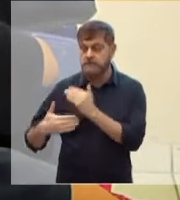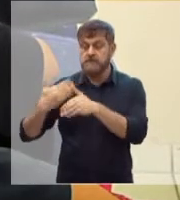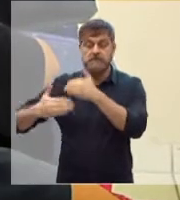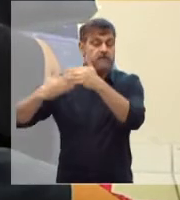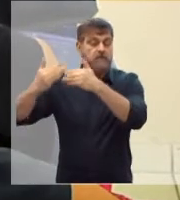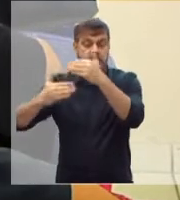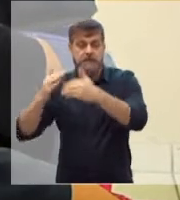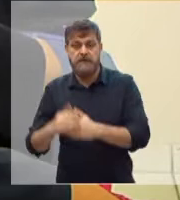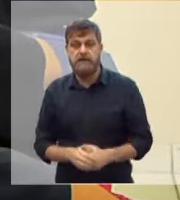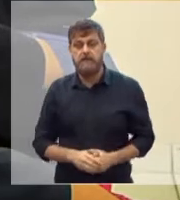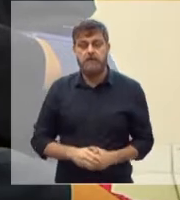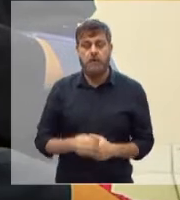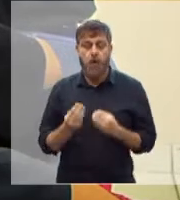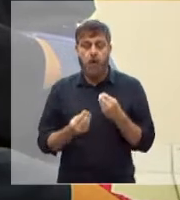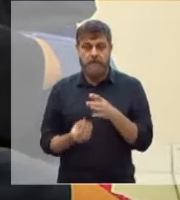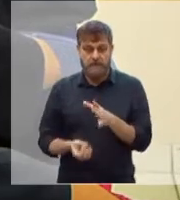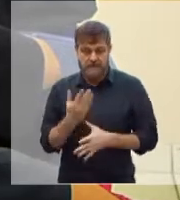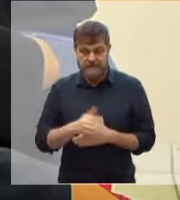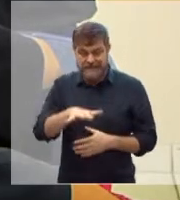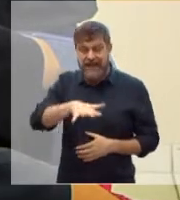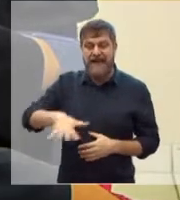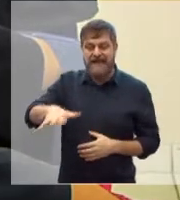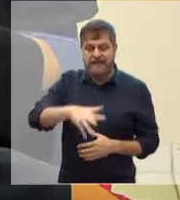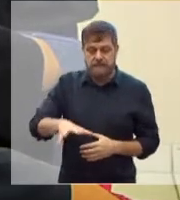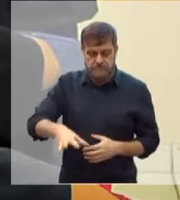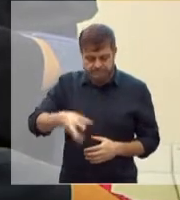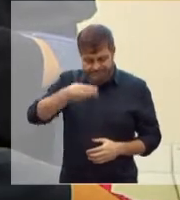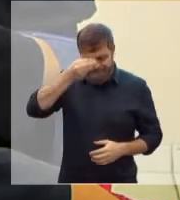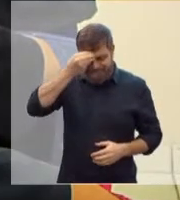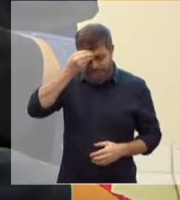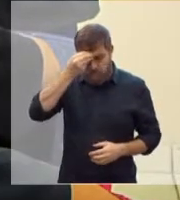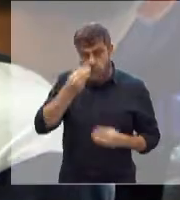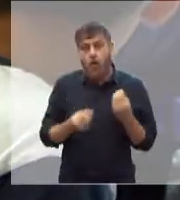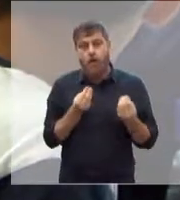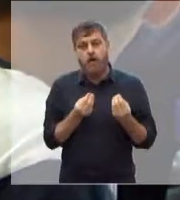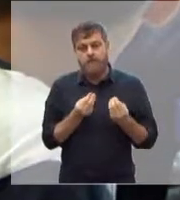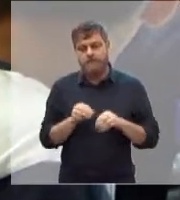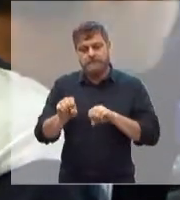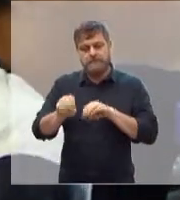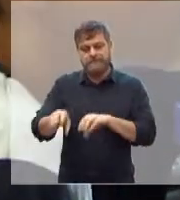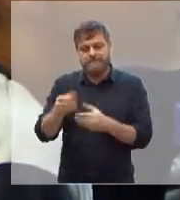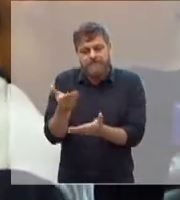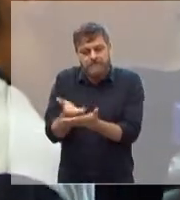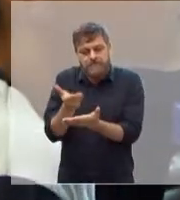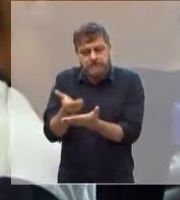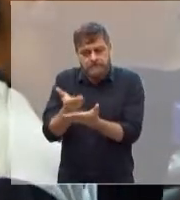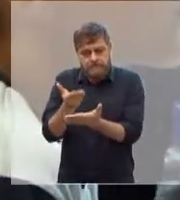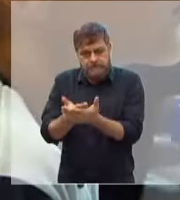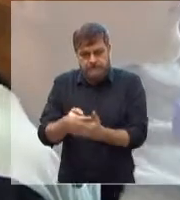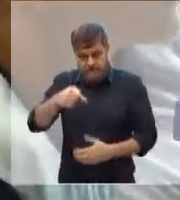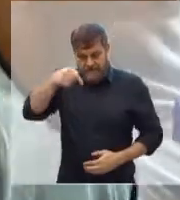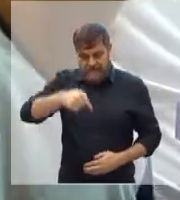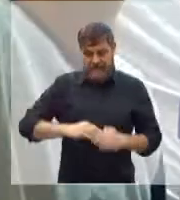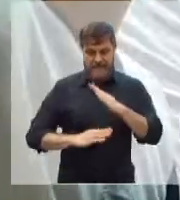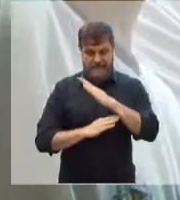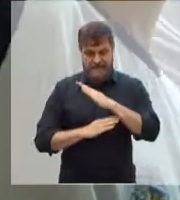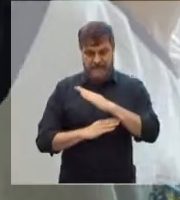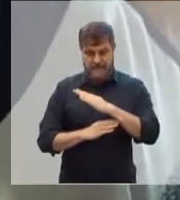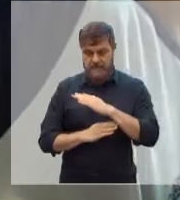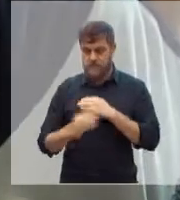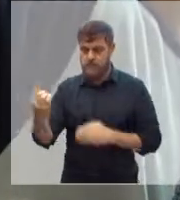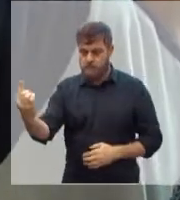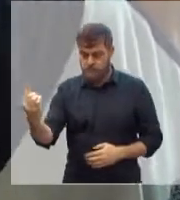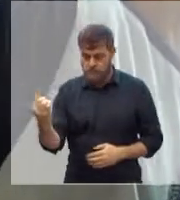grande desenvolvimento se dá no saber, através da educação. Então, nessa casa, desde o primeiro